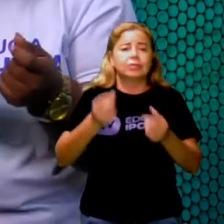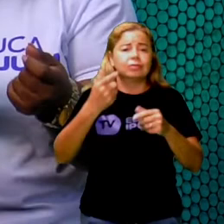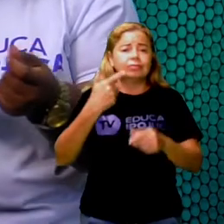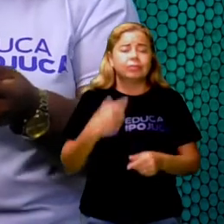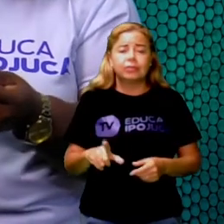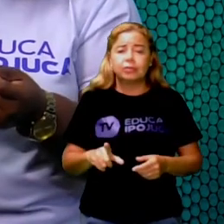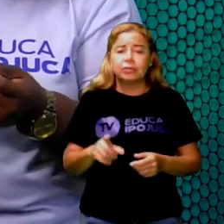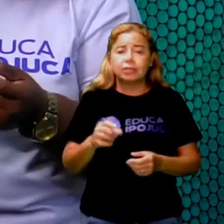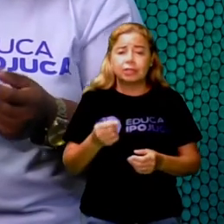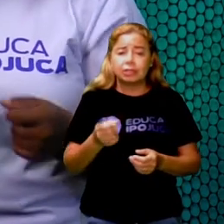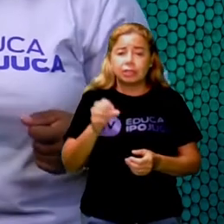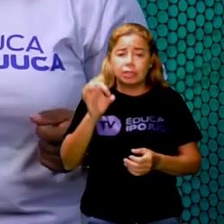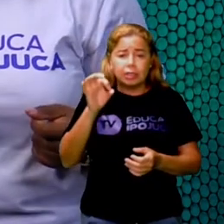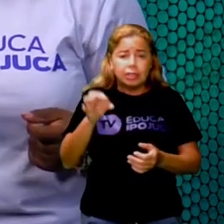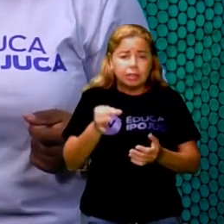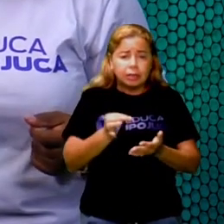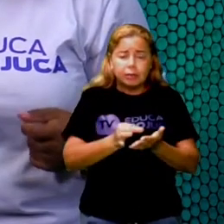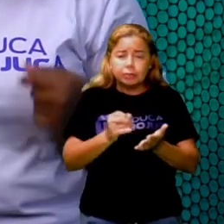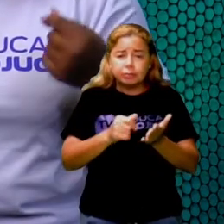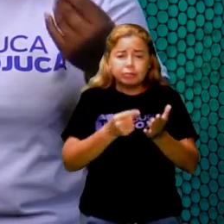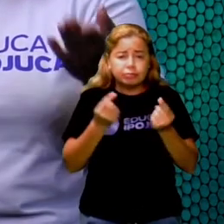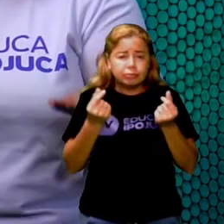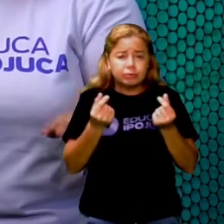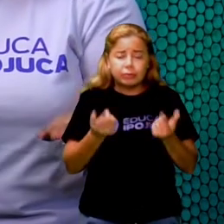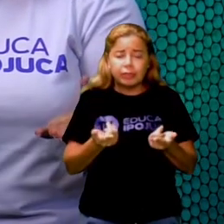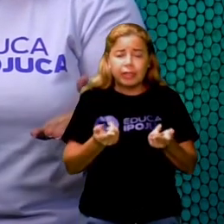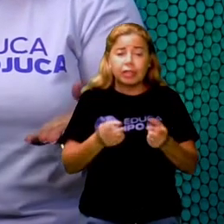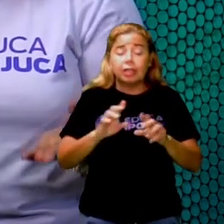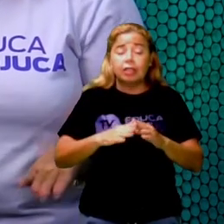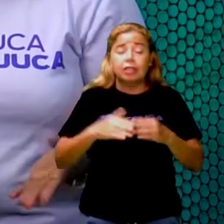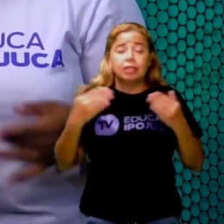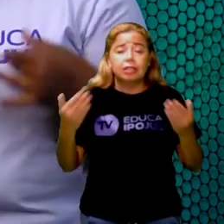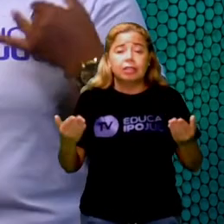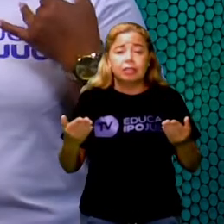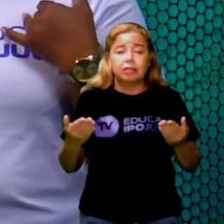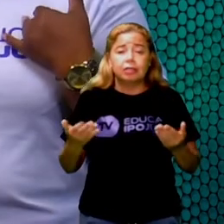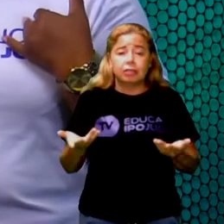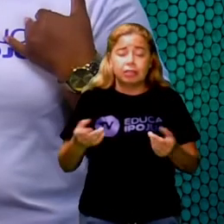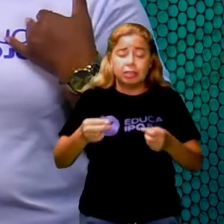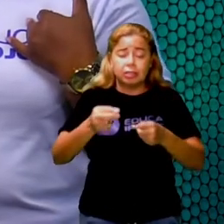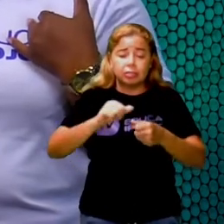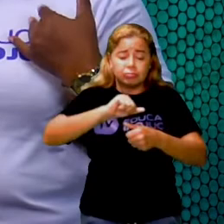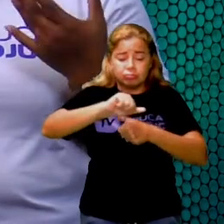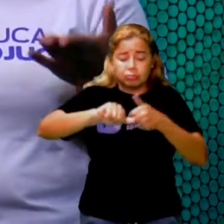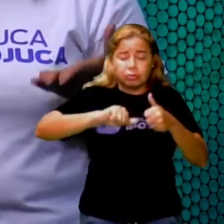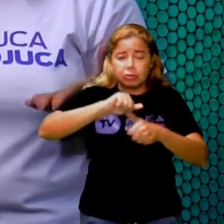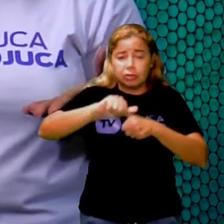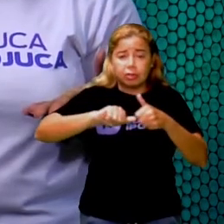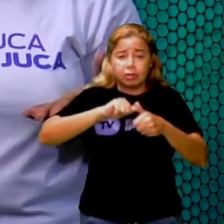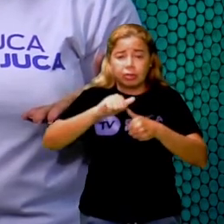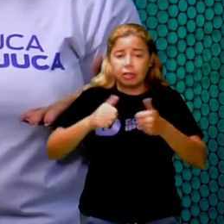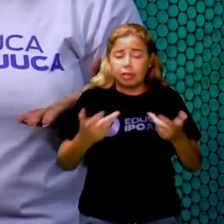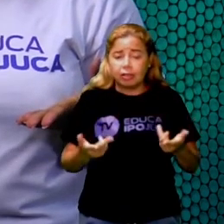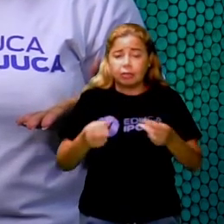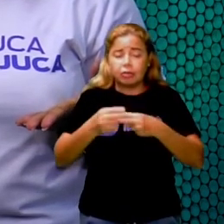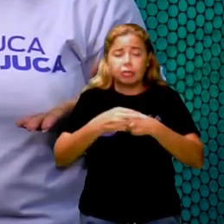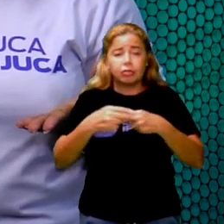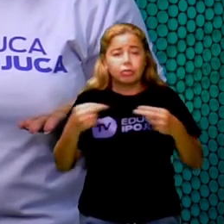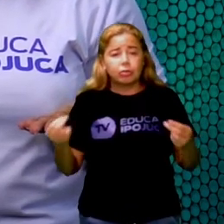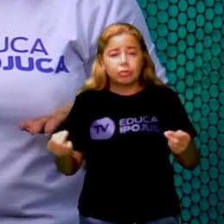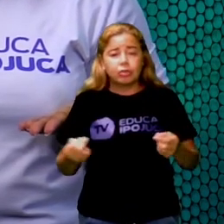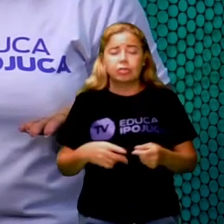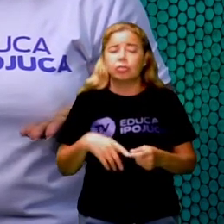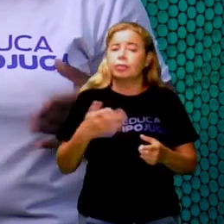a troca. De quê? De produtos. Um peixe era trocado por